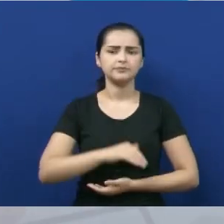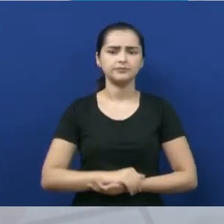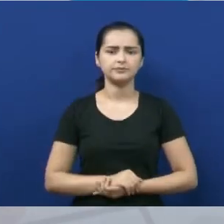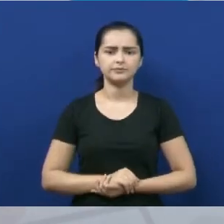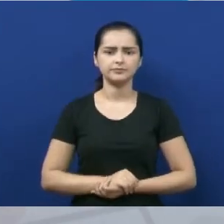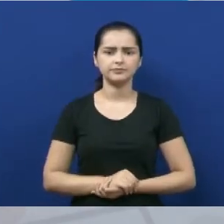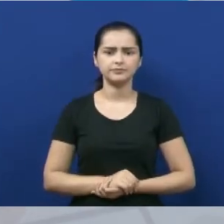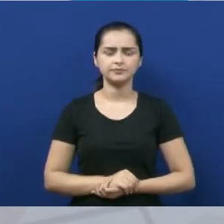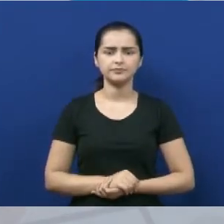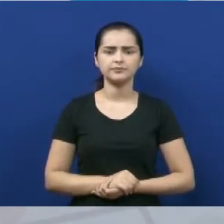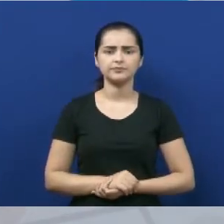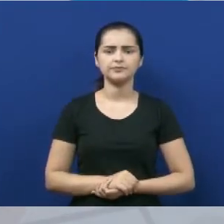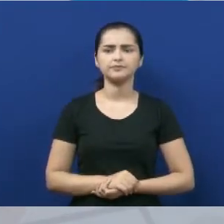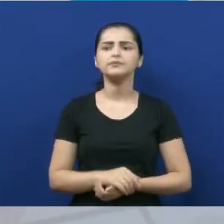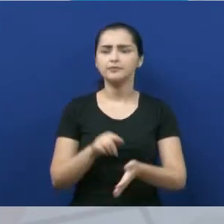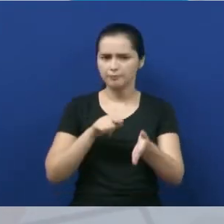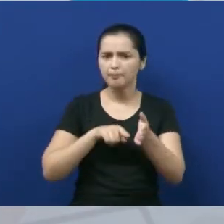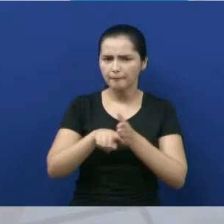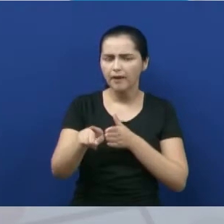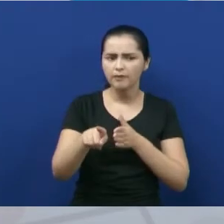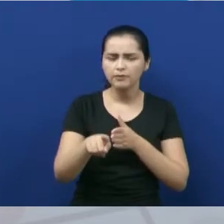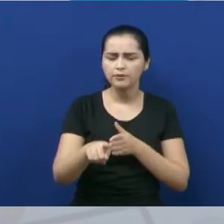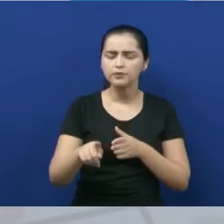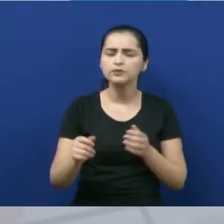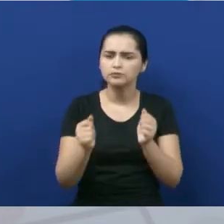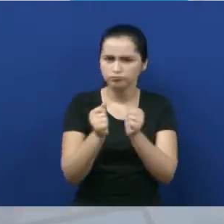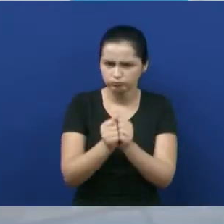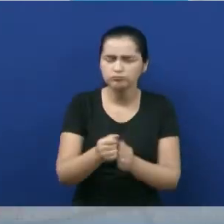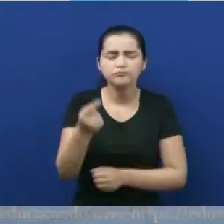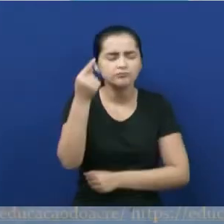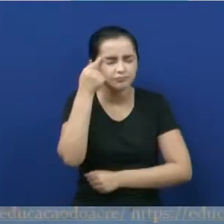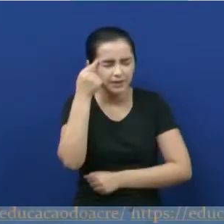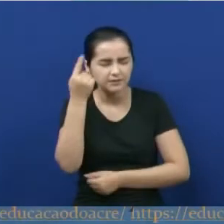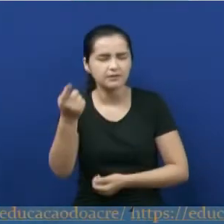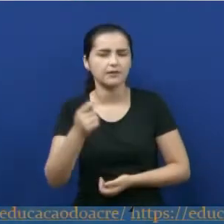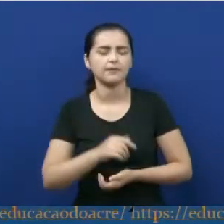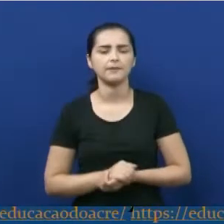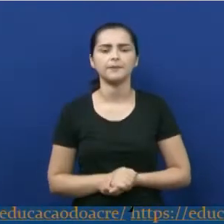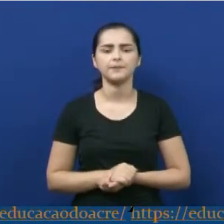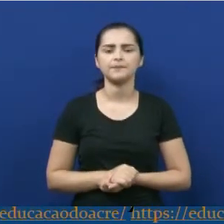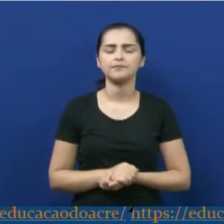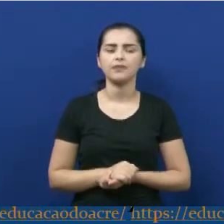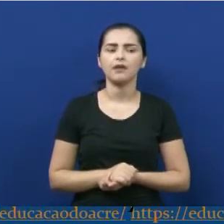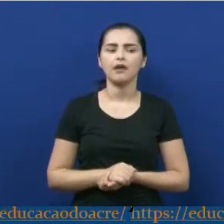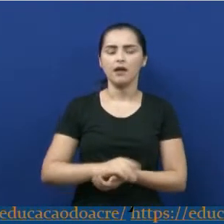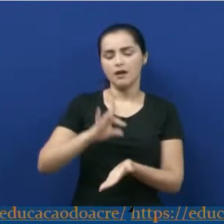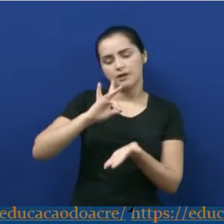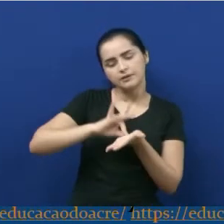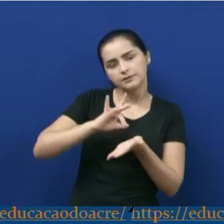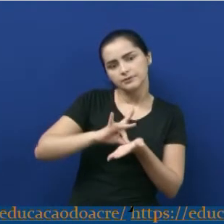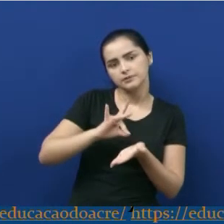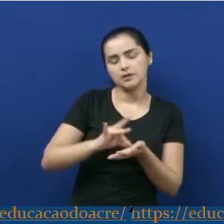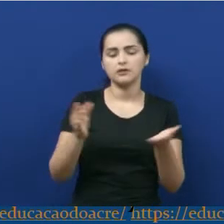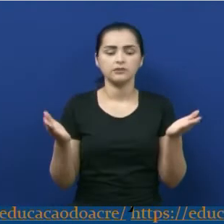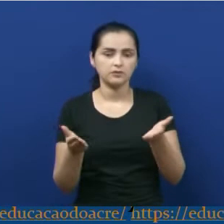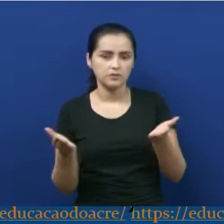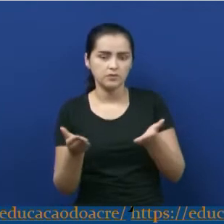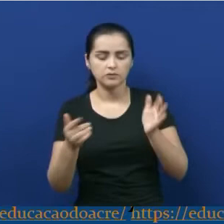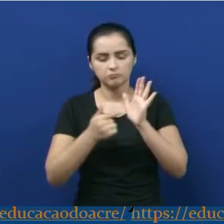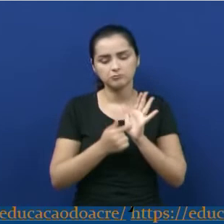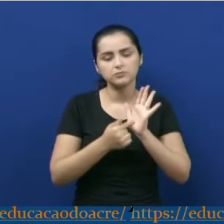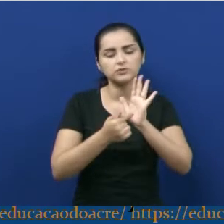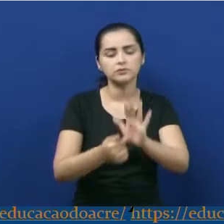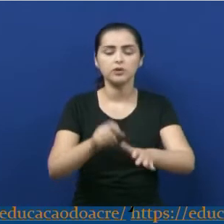e vamos ver se fazer essa questão comigo vamos pensar a Realidade Atual nos